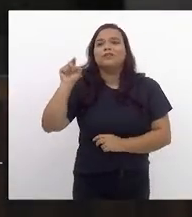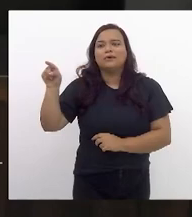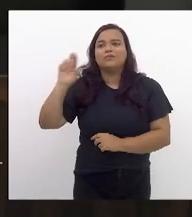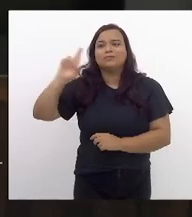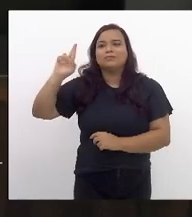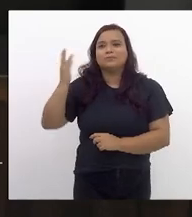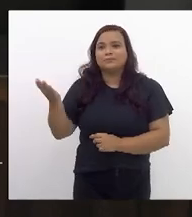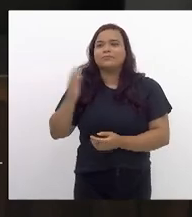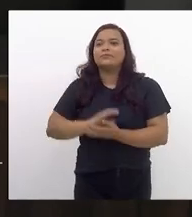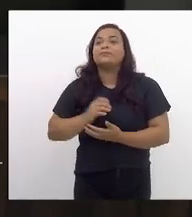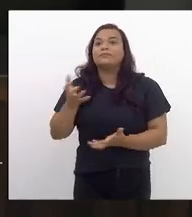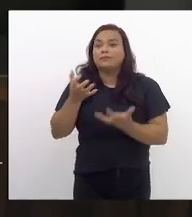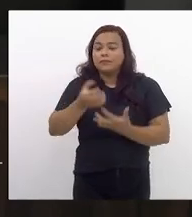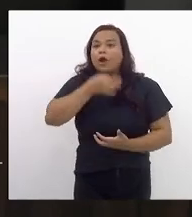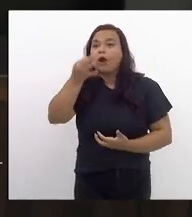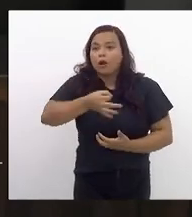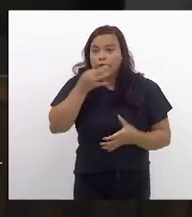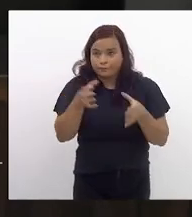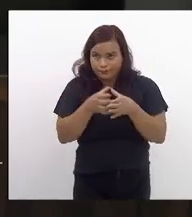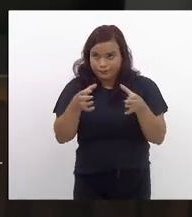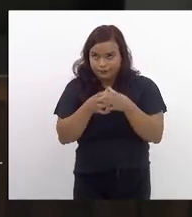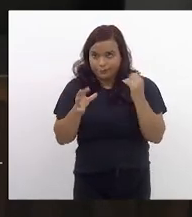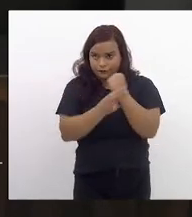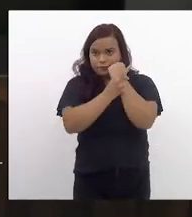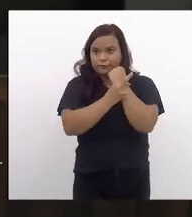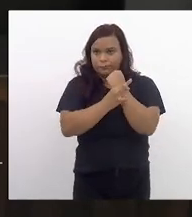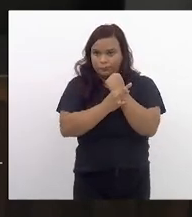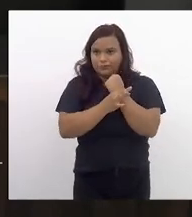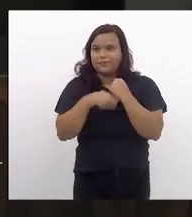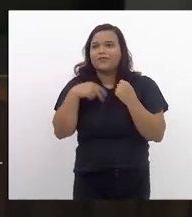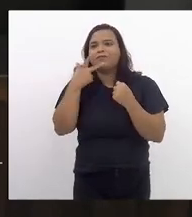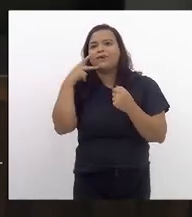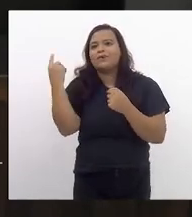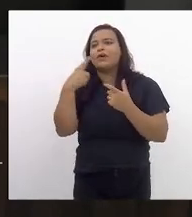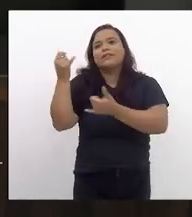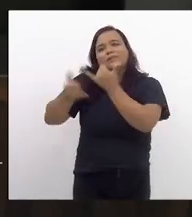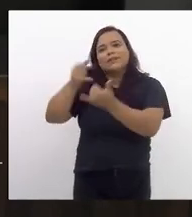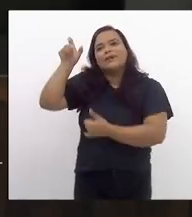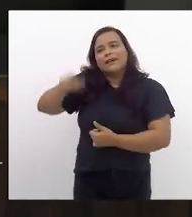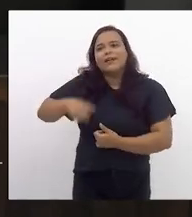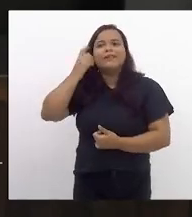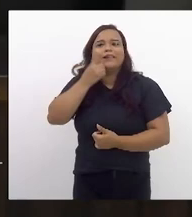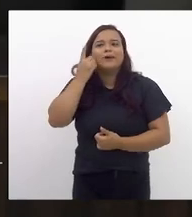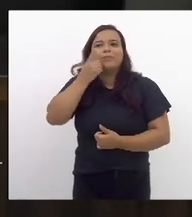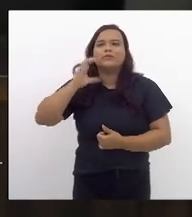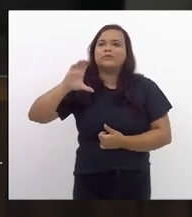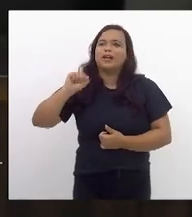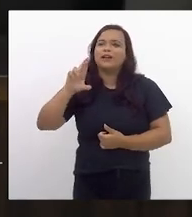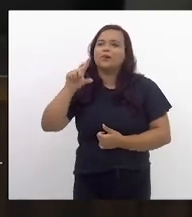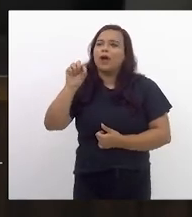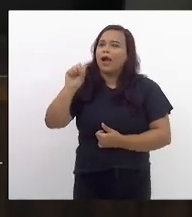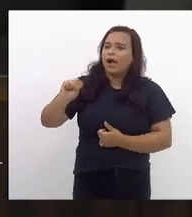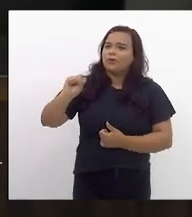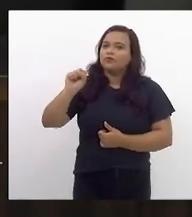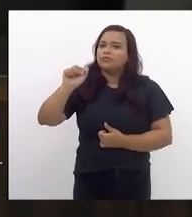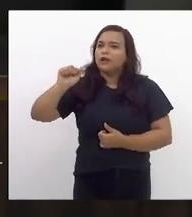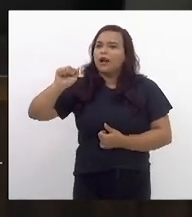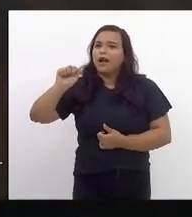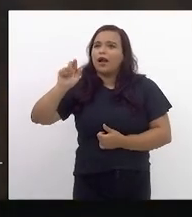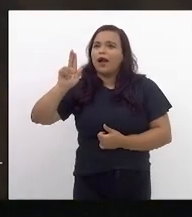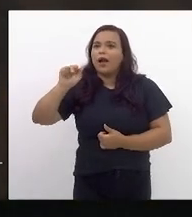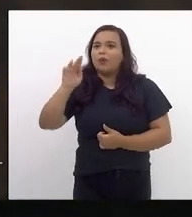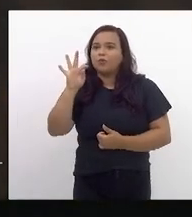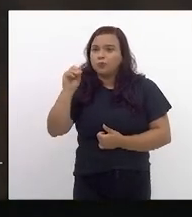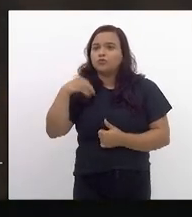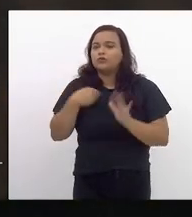esse momento para colher o parecer da Comissão de Segurança. Dizer que nós estamos brincando que o deputado Carlos Augusto não apresentou nenhuma emenda. E... Não, mas o pessoal